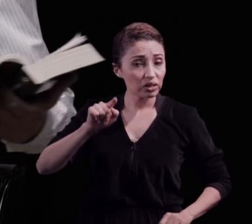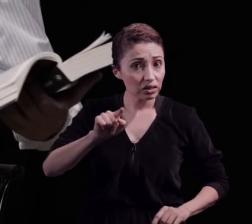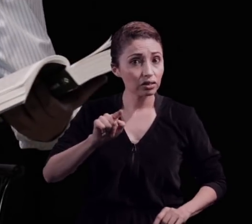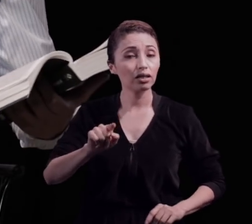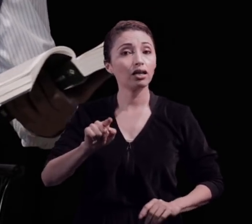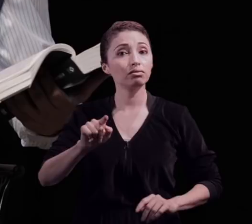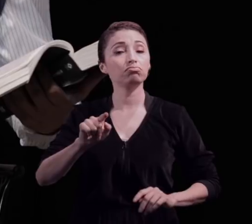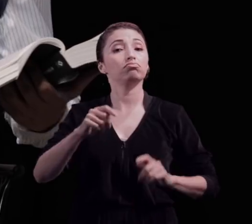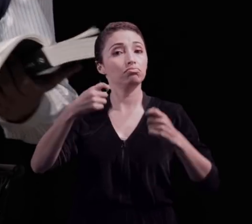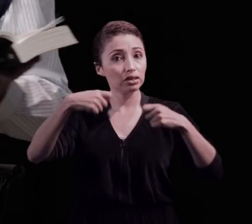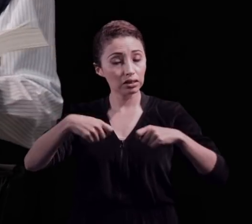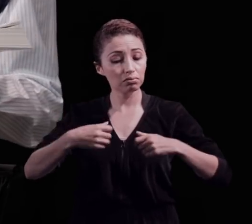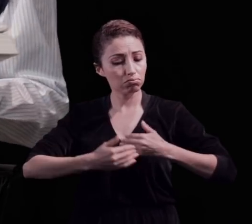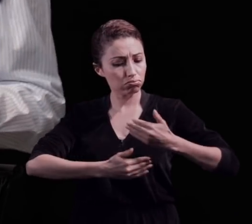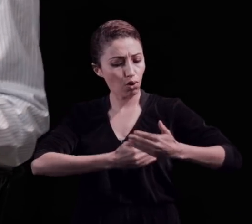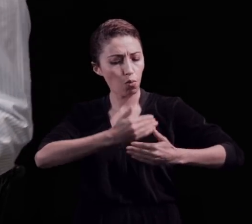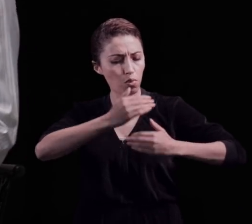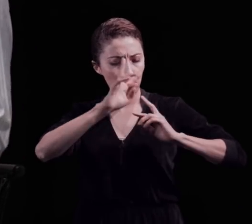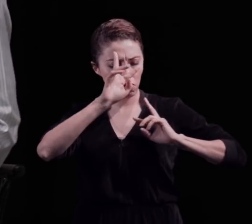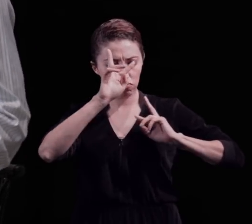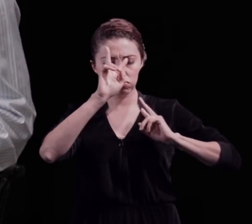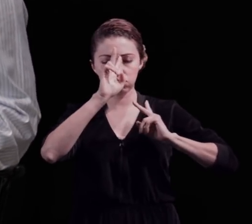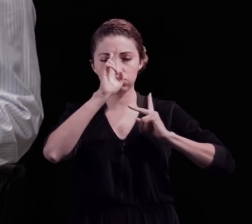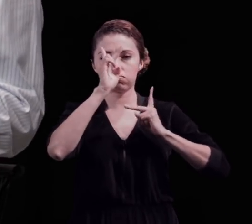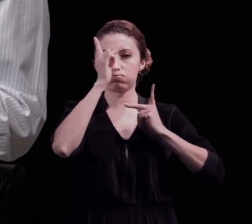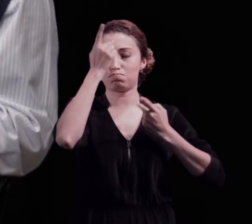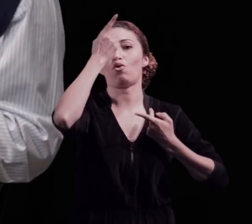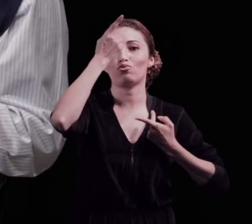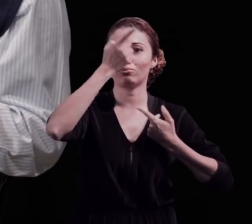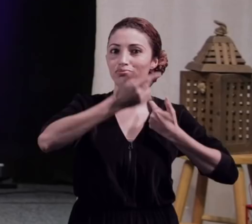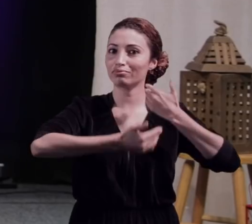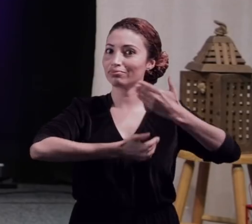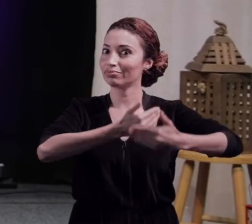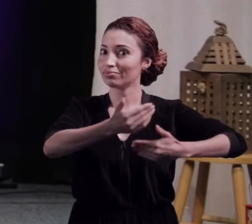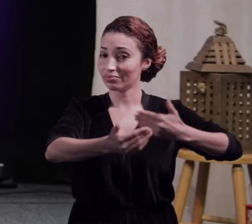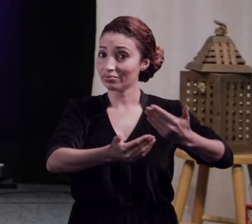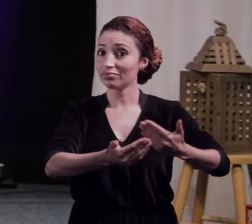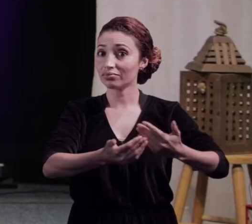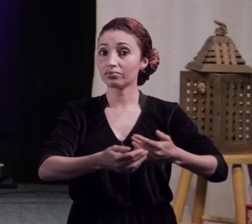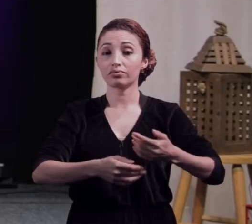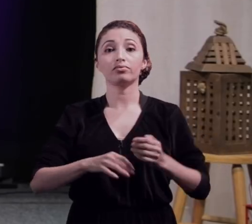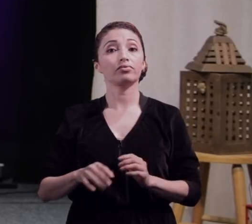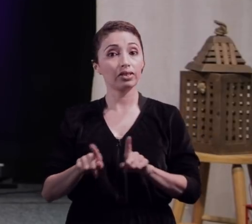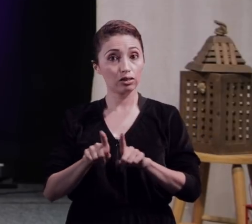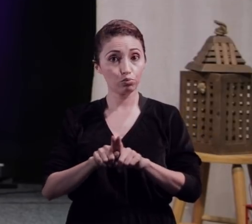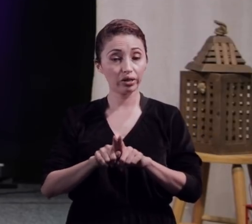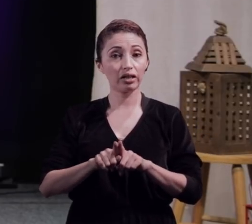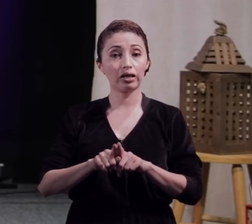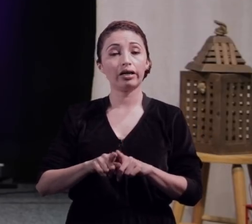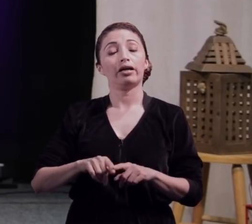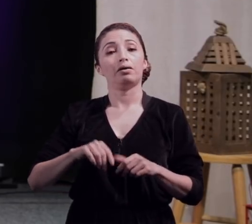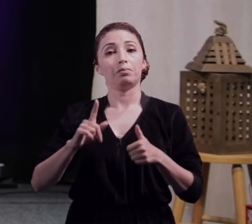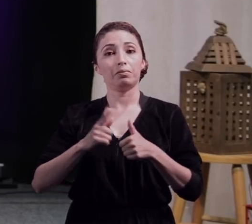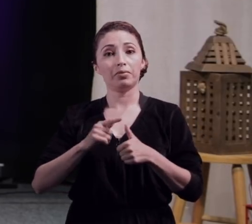mas transformai-vos pela renovação da vossa mente. E não só aí, mas